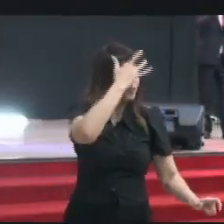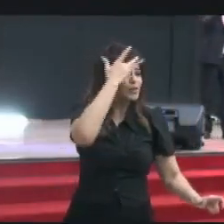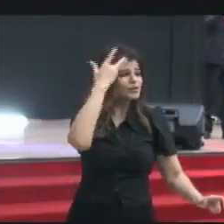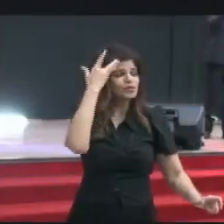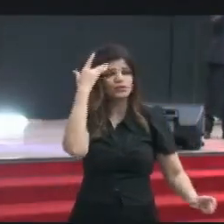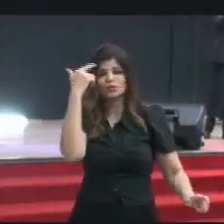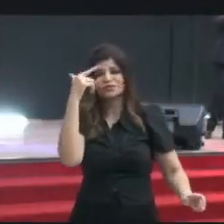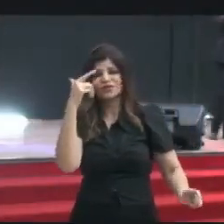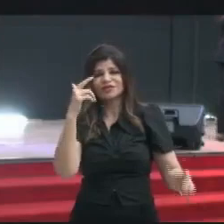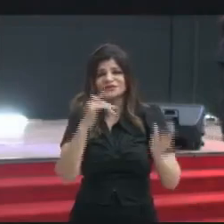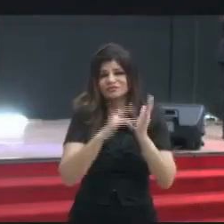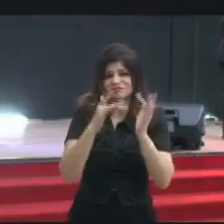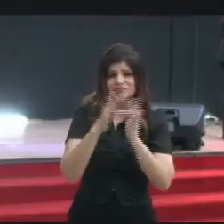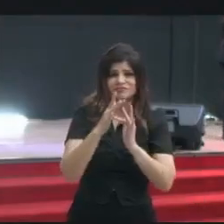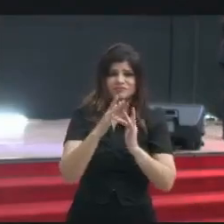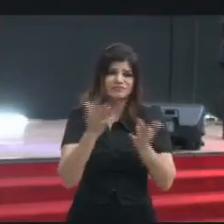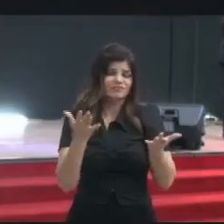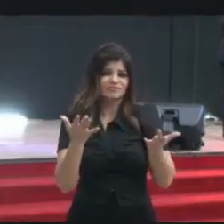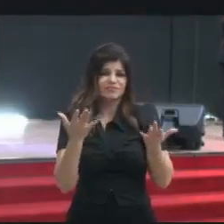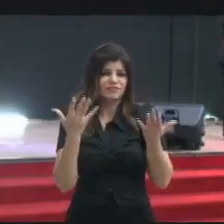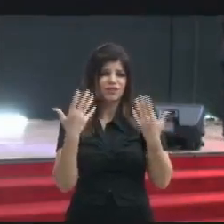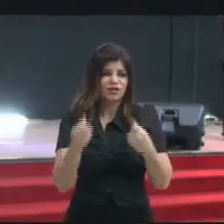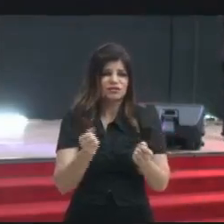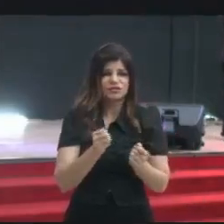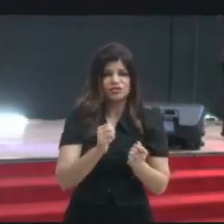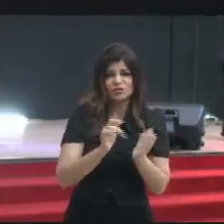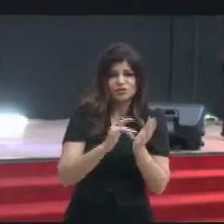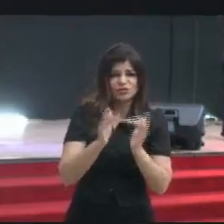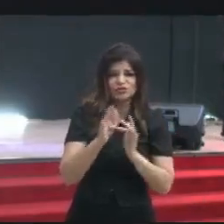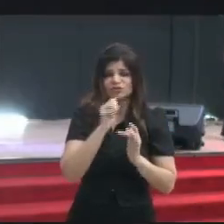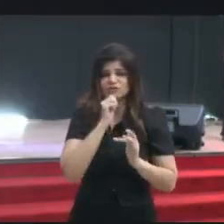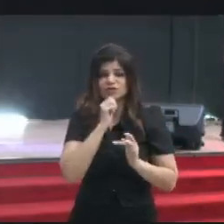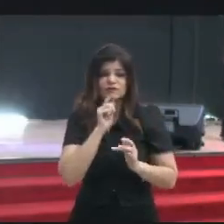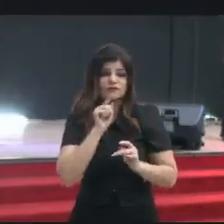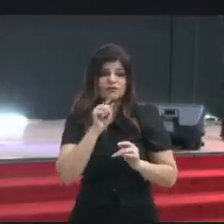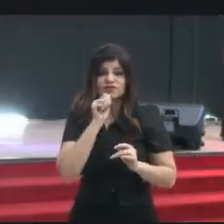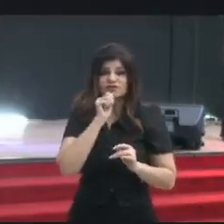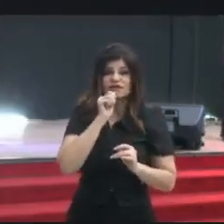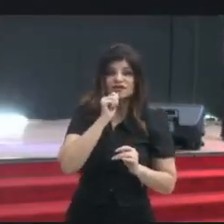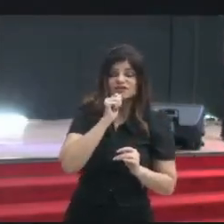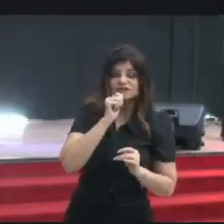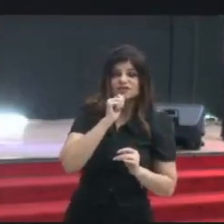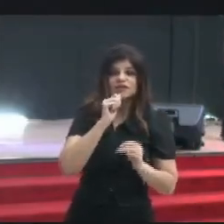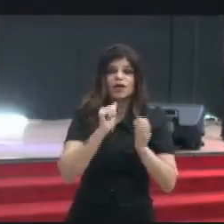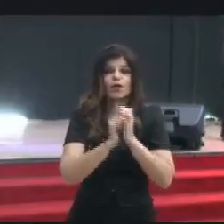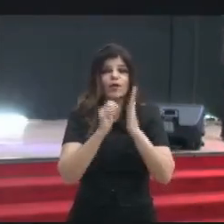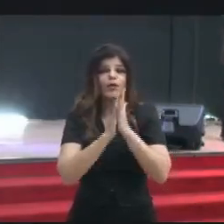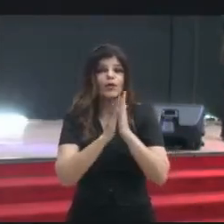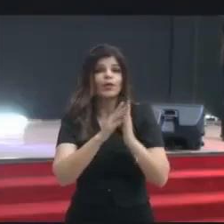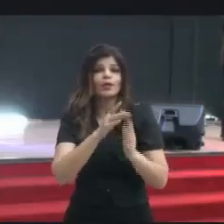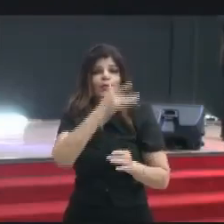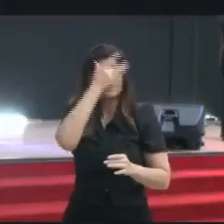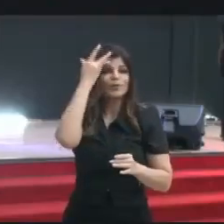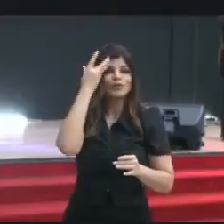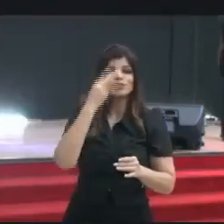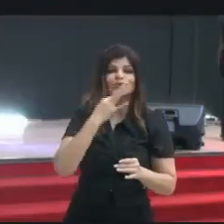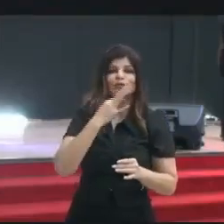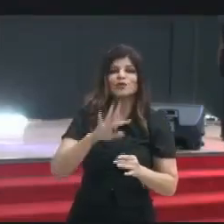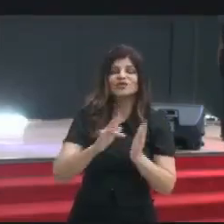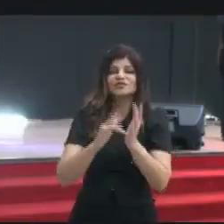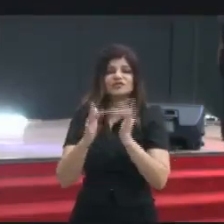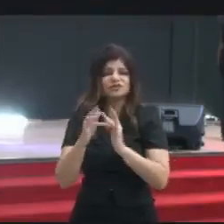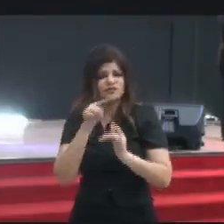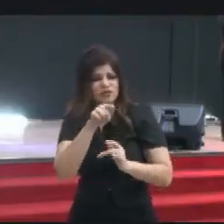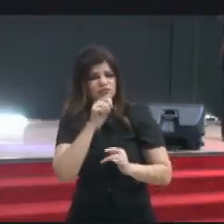Você ainda ora por aquele amigo, por aquela amiga, por aquele irmão, por aquele parente que não conhece a Jesus?